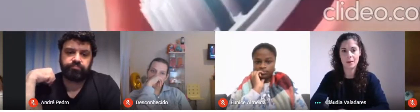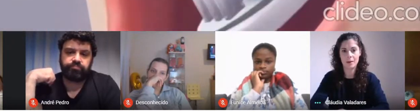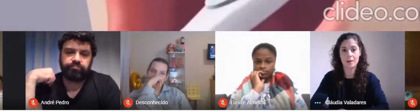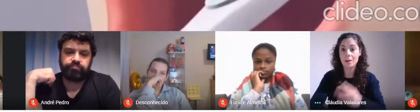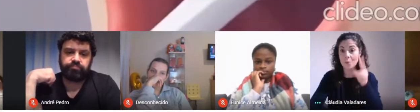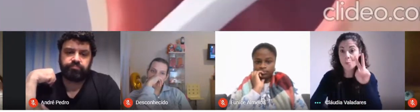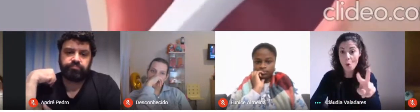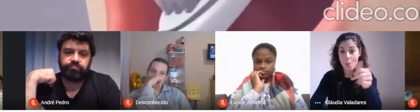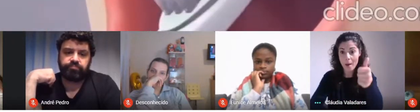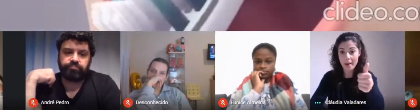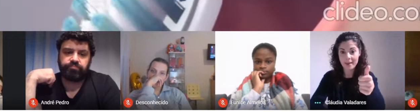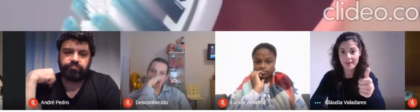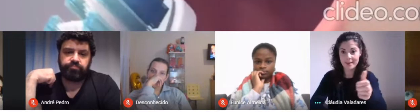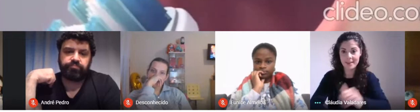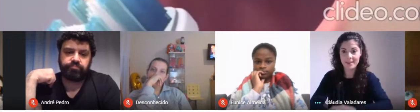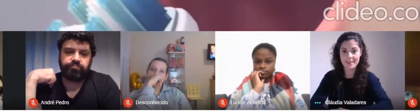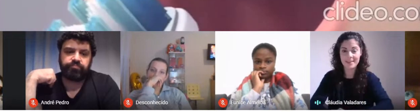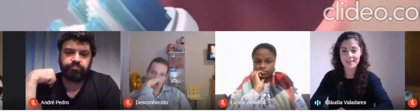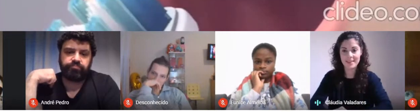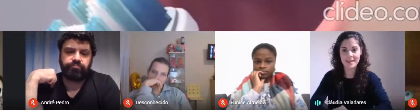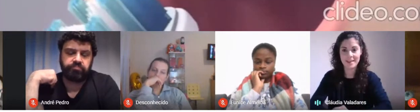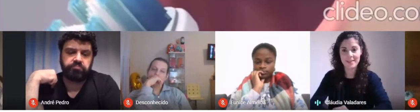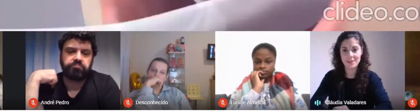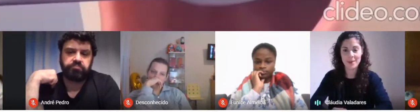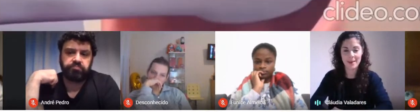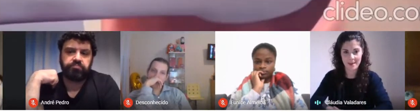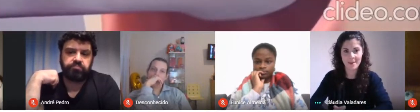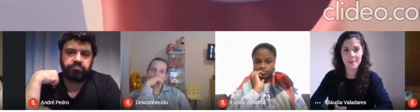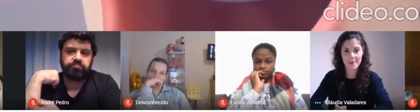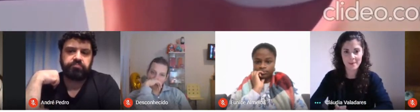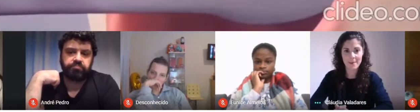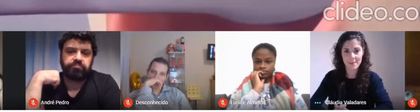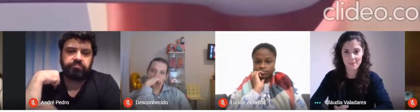Conseguem ver? Sim, sim, Diana, vê-se bem.